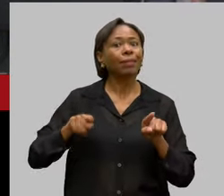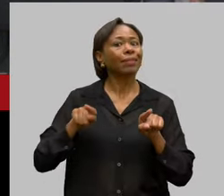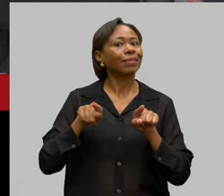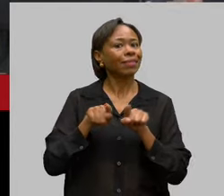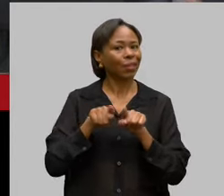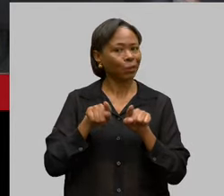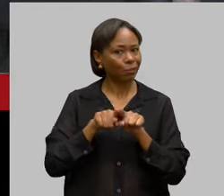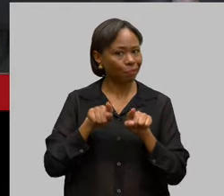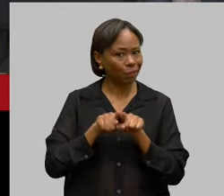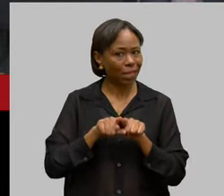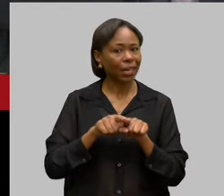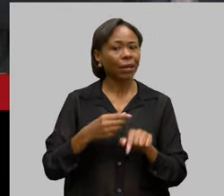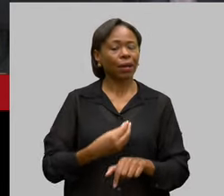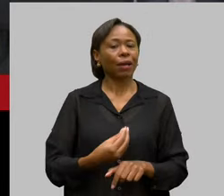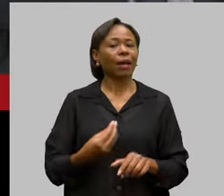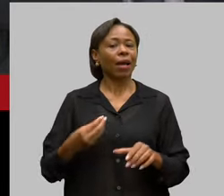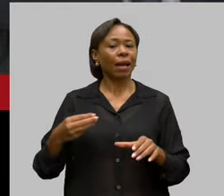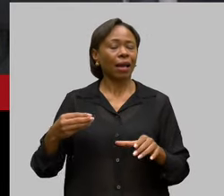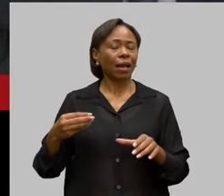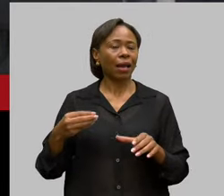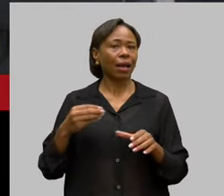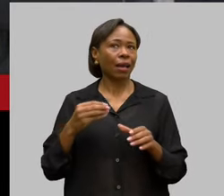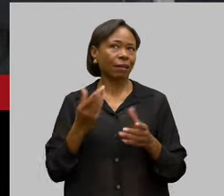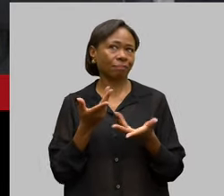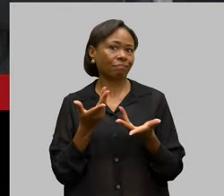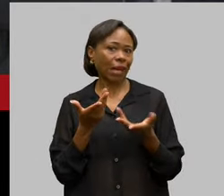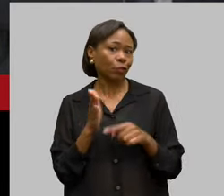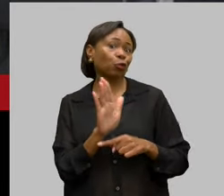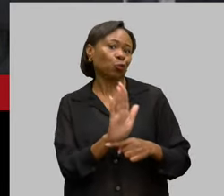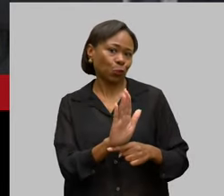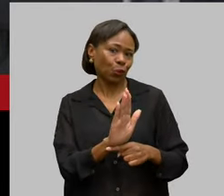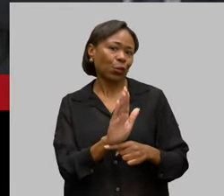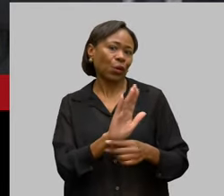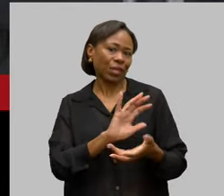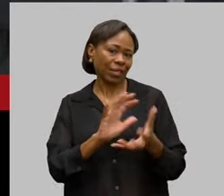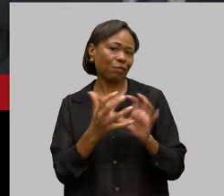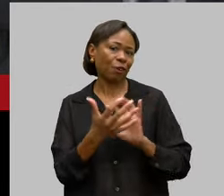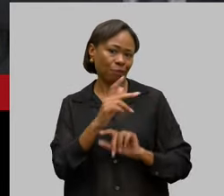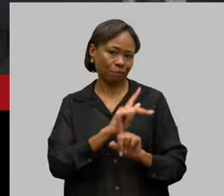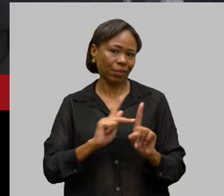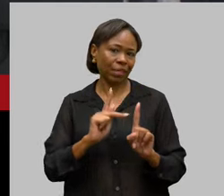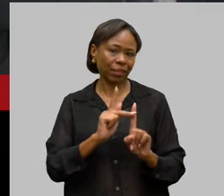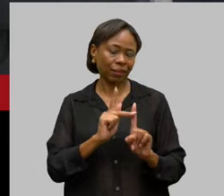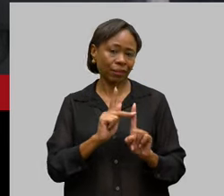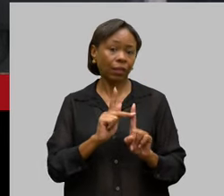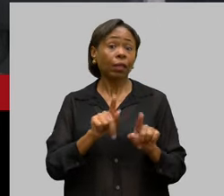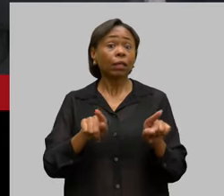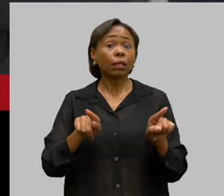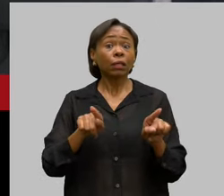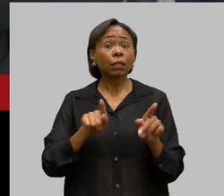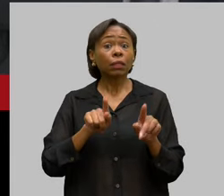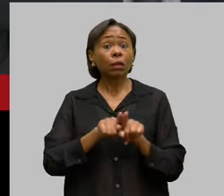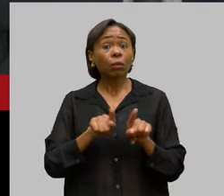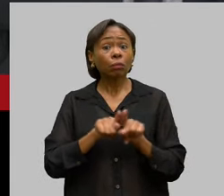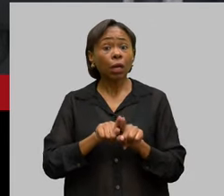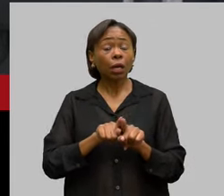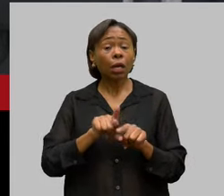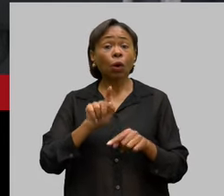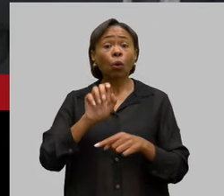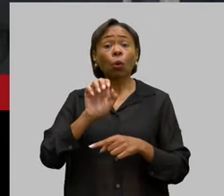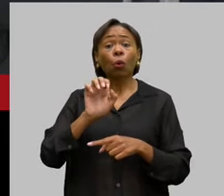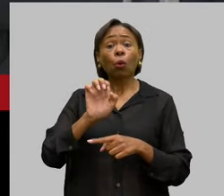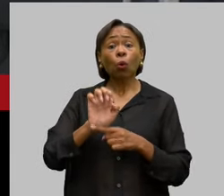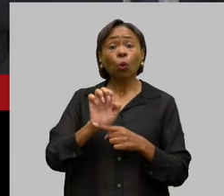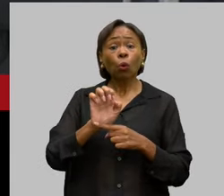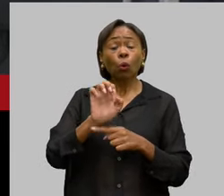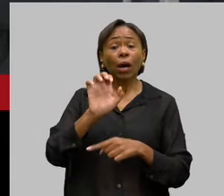reforma e nos lugares mais sérios o ente o ente também teve que pagar mais para poder